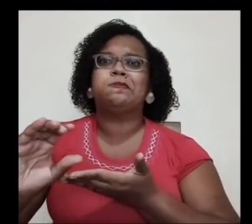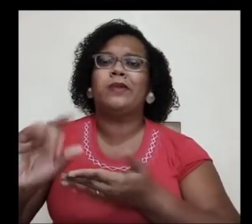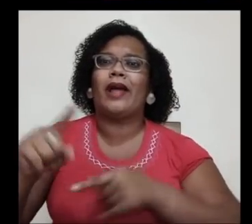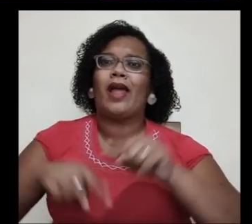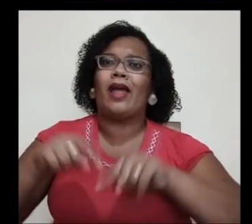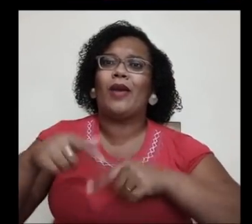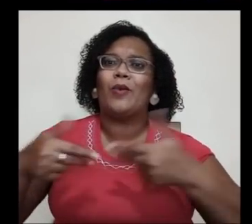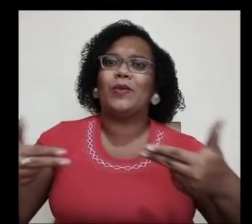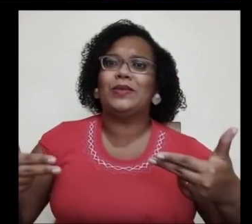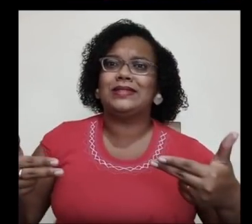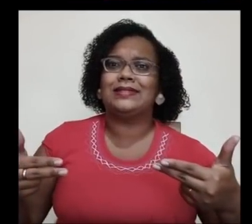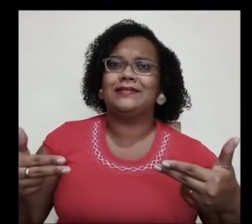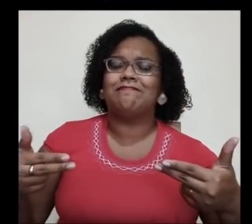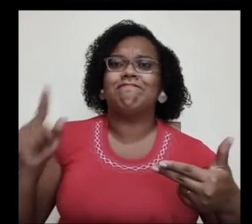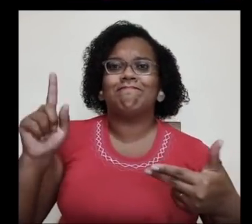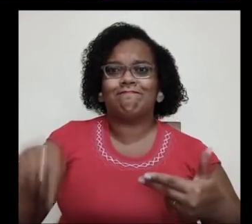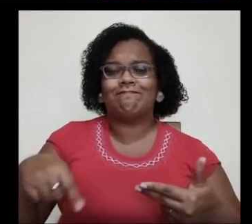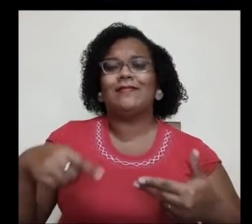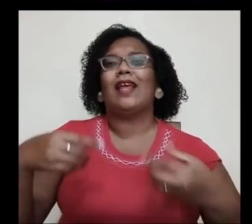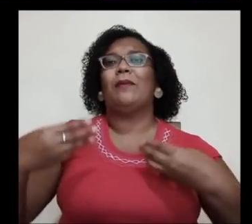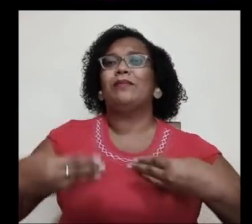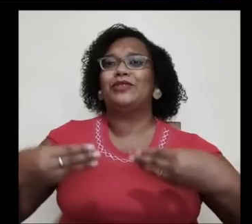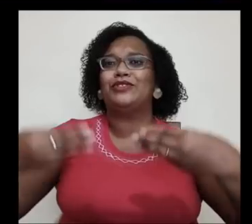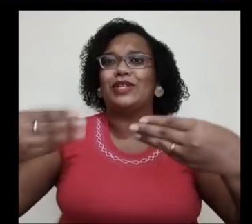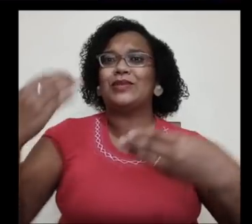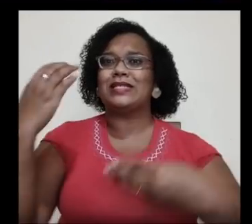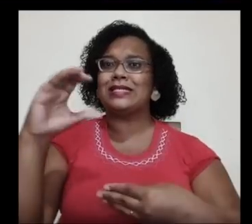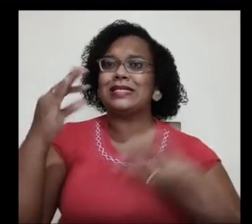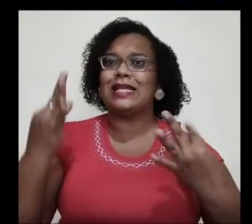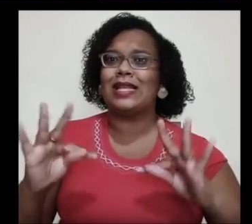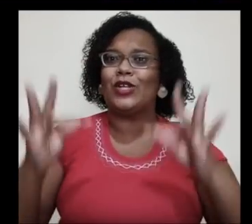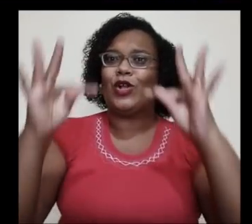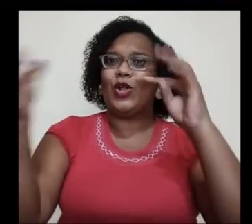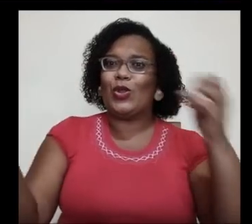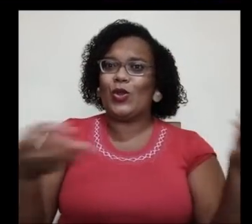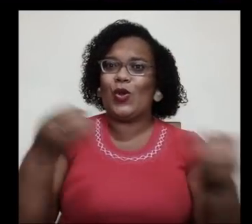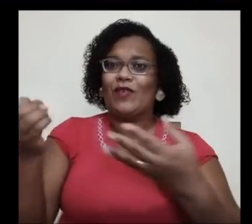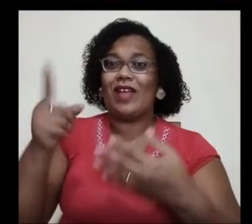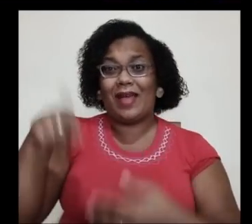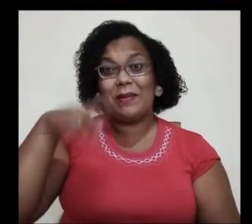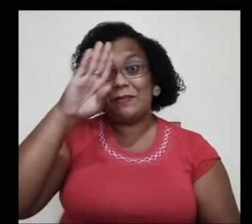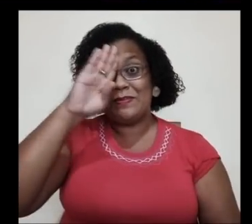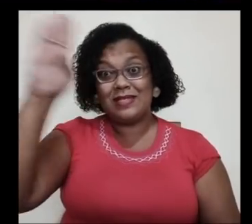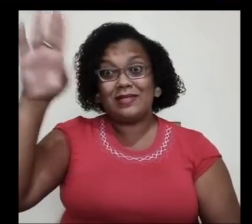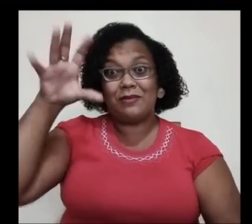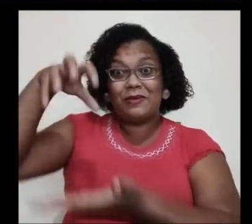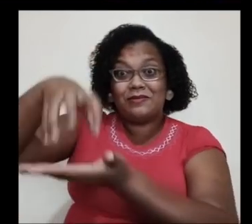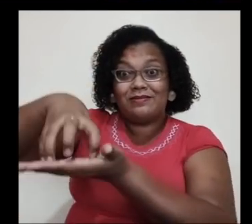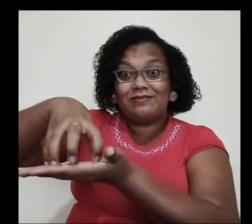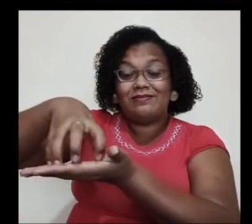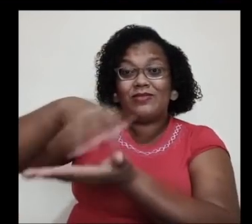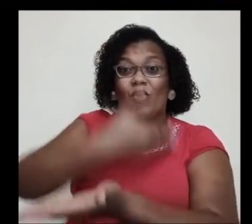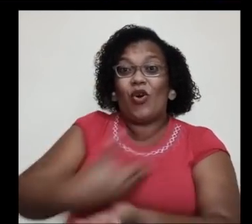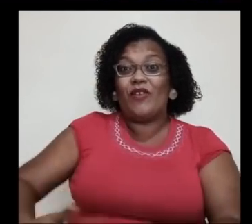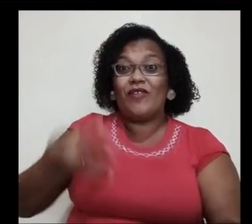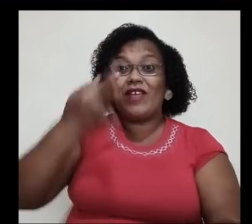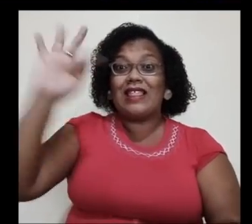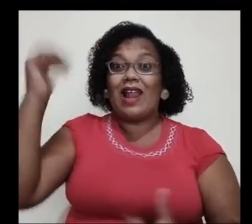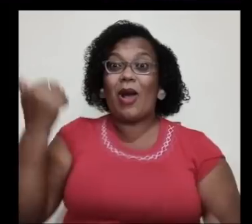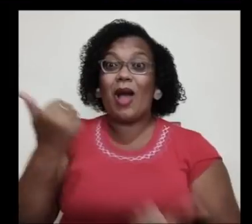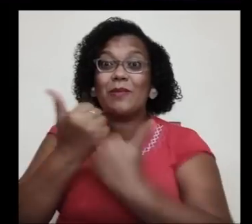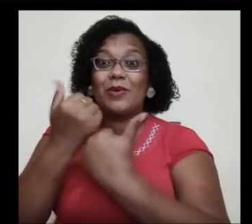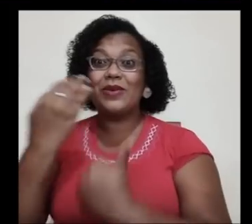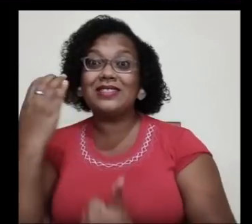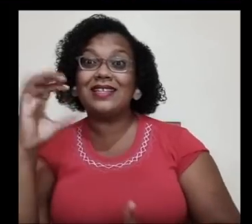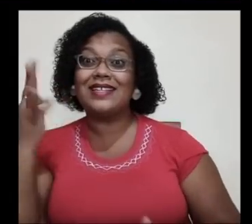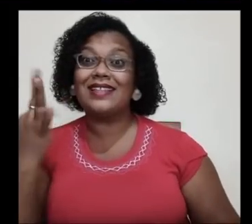órgão do governo federal de apoio à ciência e tecnologia e organizador e coordenador dessa política, e os recursos têm caído muito. Vocês vejam que